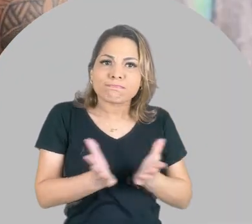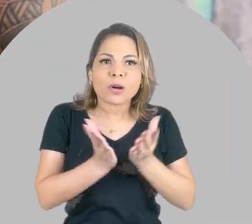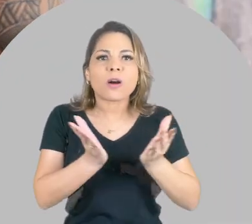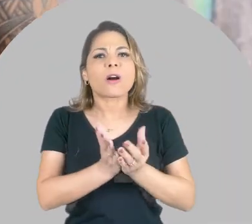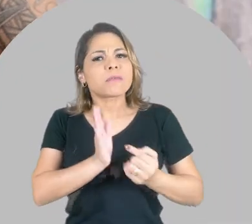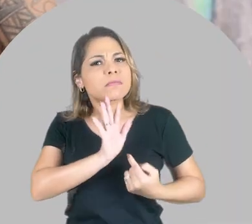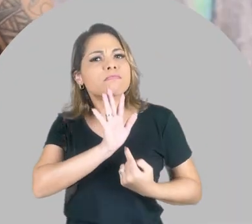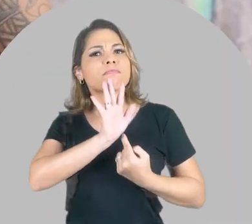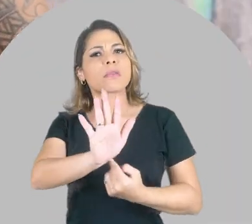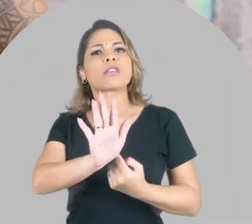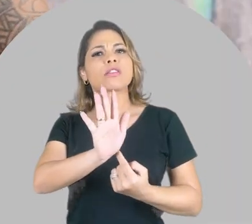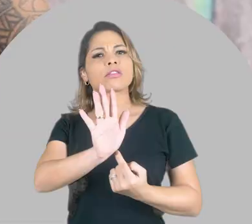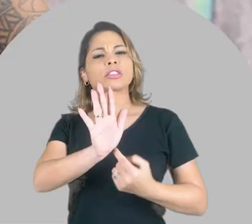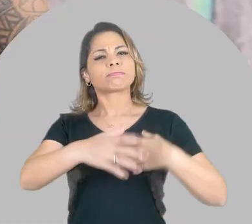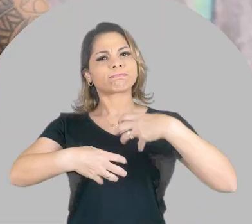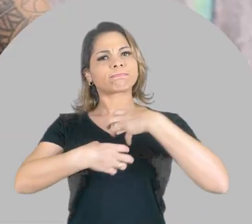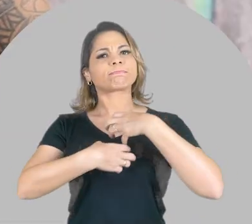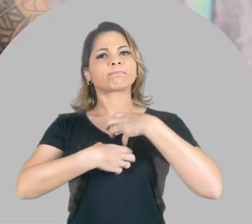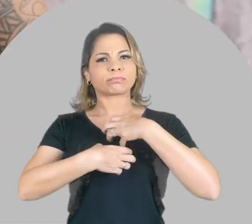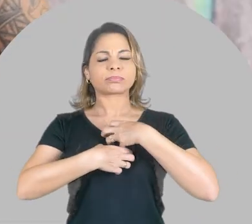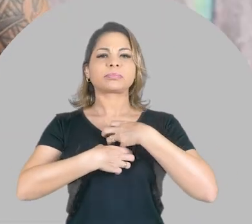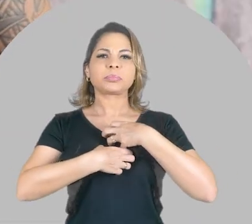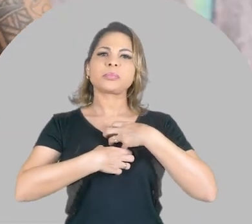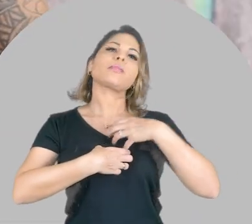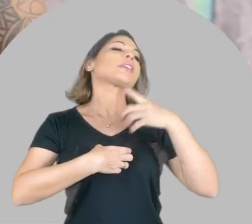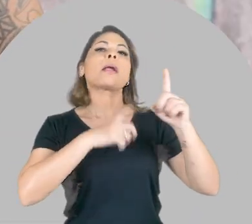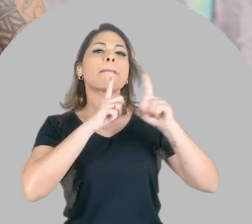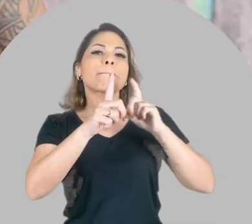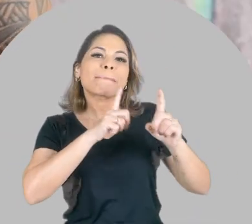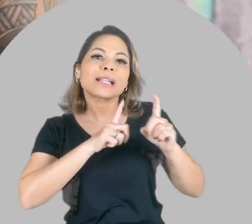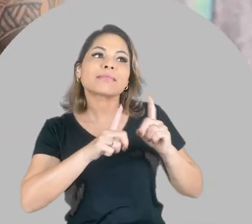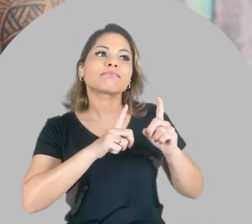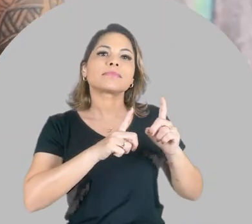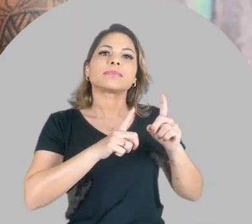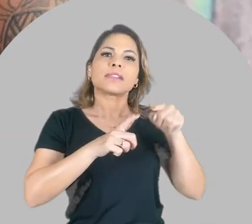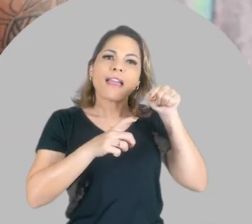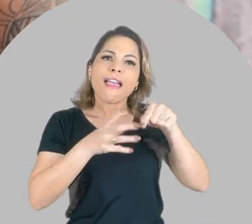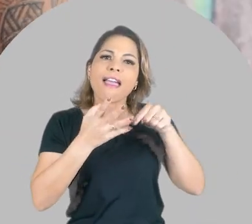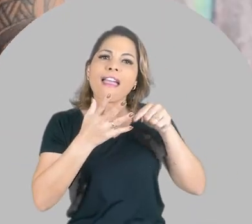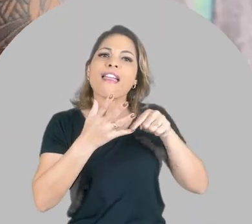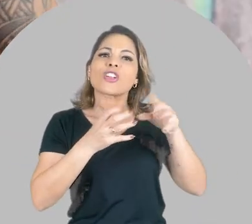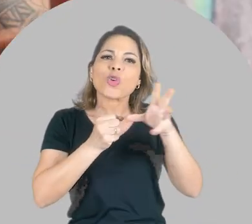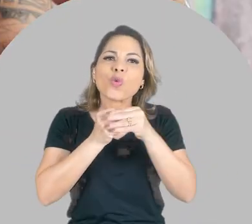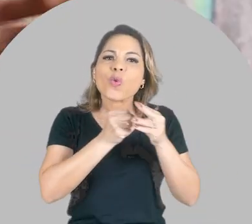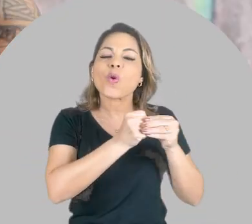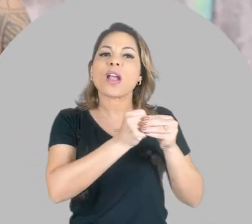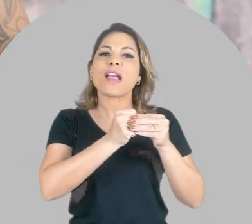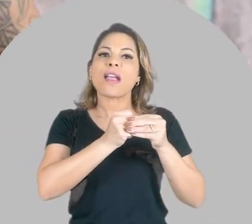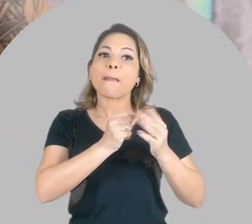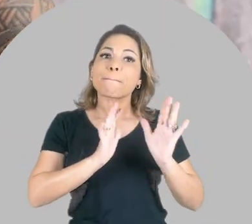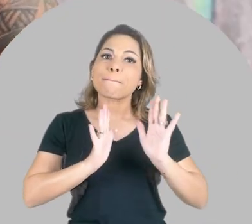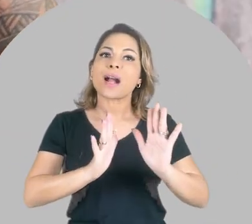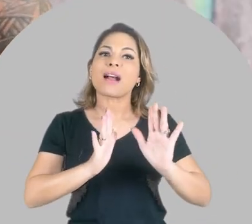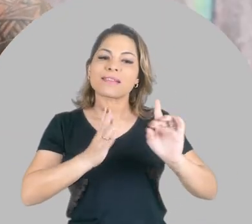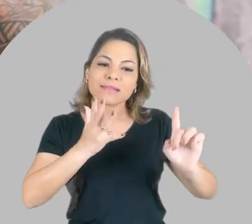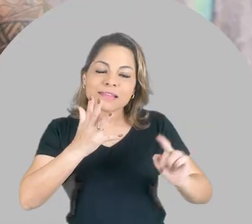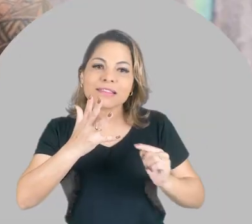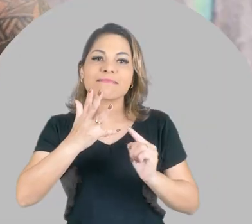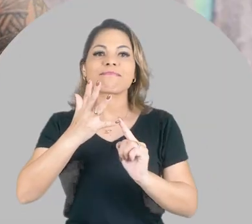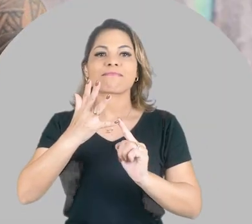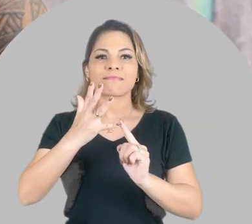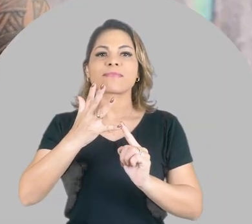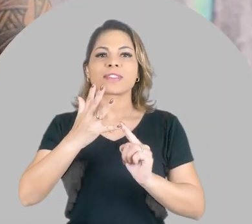esgoto e que nos traz uma essência, né? A gente debate o conhecimento, o elemento do conhecimento, mas a gente ainda não... A inclusão de um